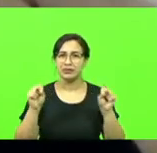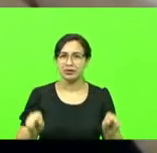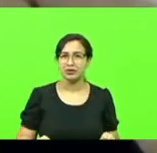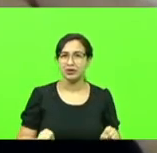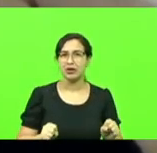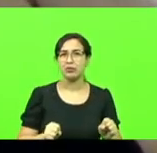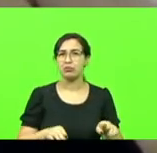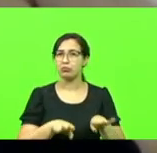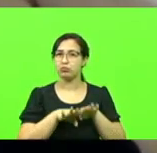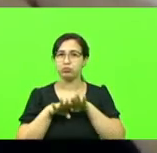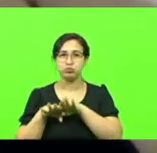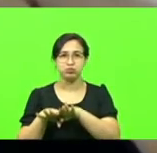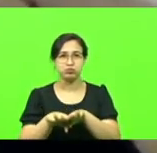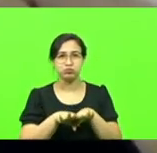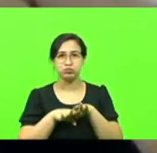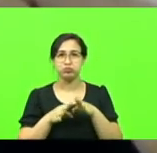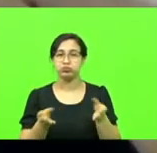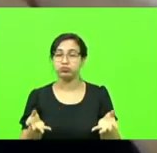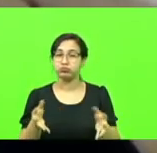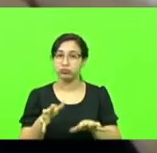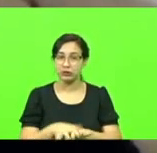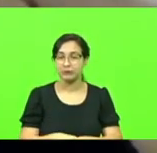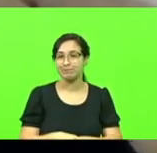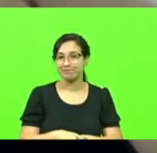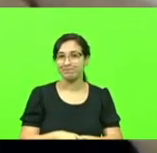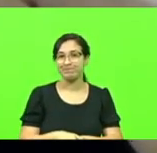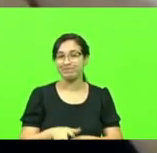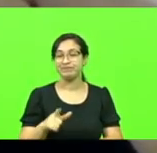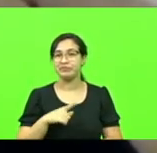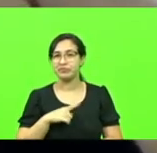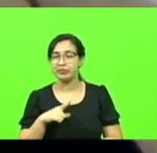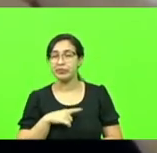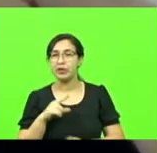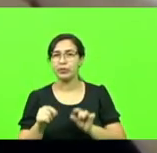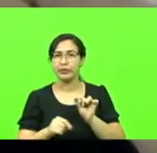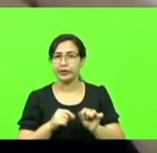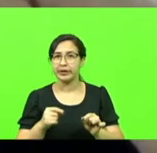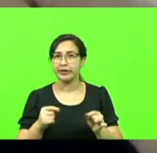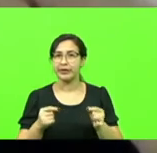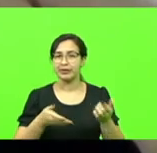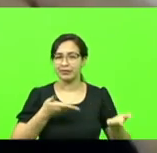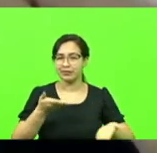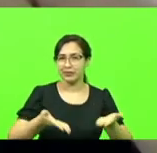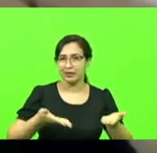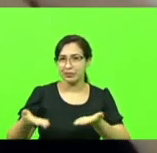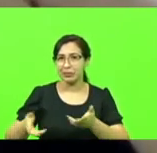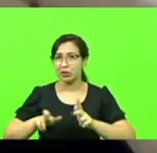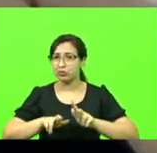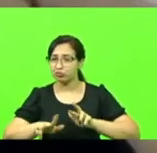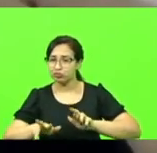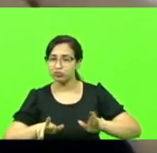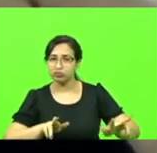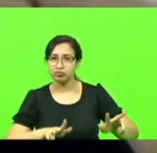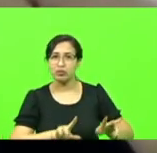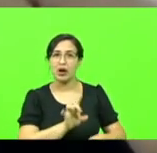e integral. E ele prevê o indispensável tratamento diferenciado aos diferentes em todas as áreas da atuação